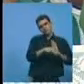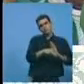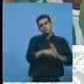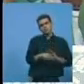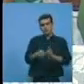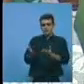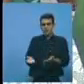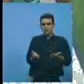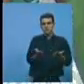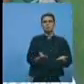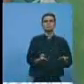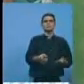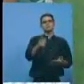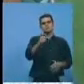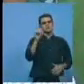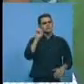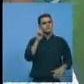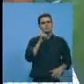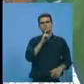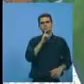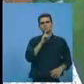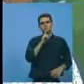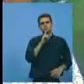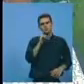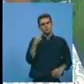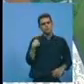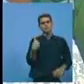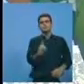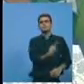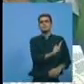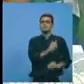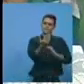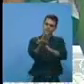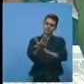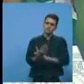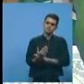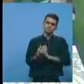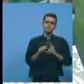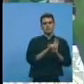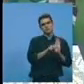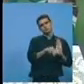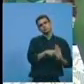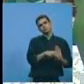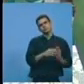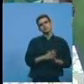desse momento de doação e de oferta, para que o nosso país possa de fato ser